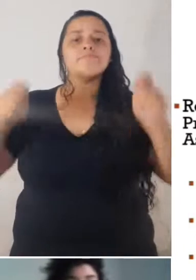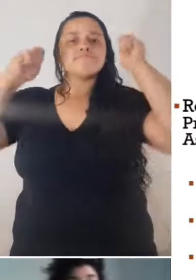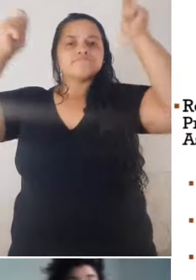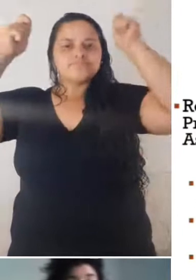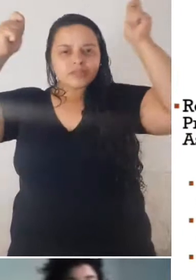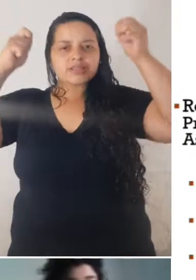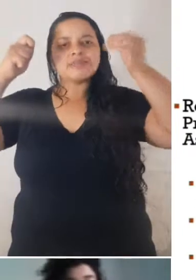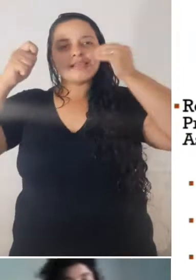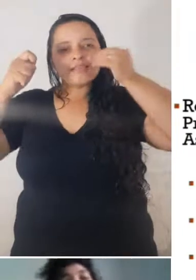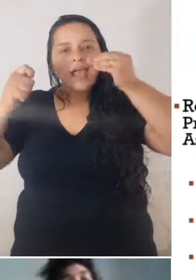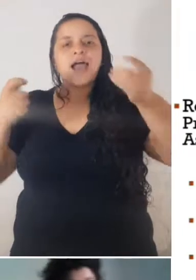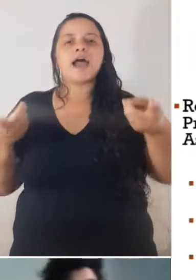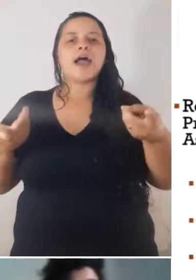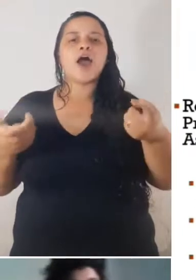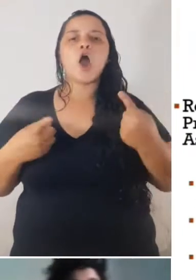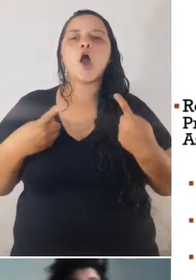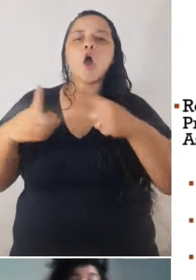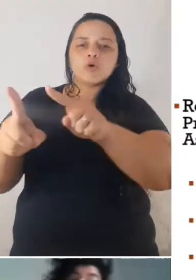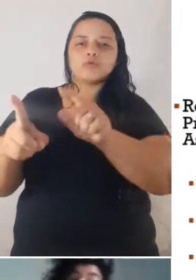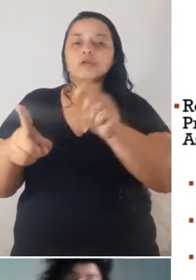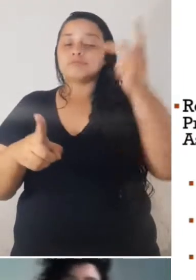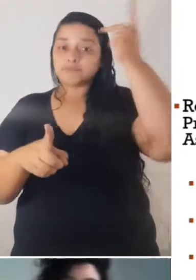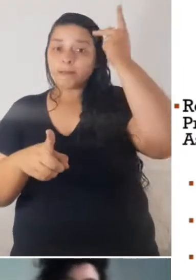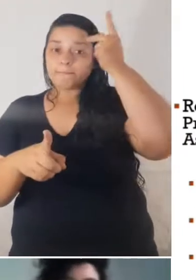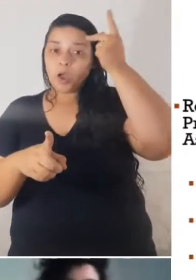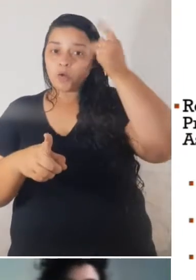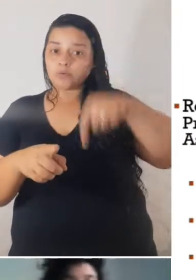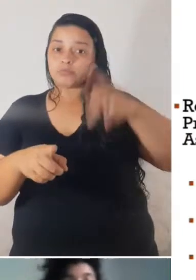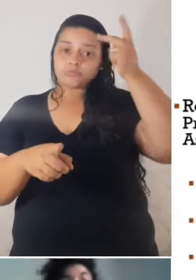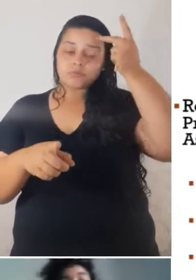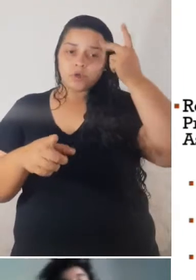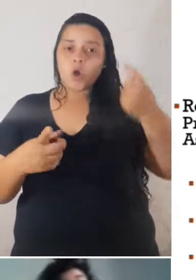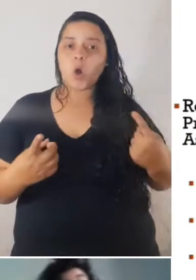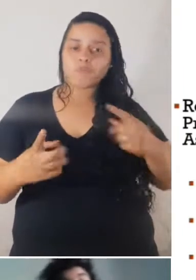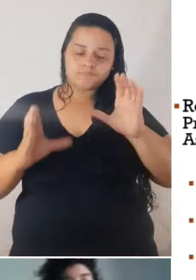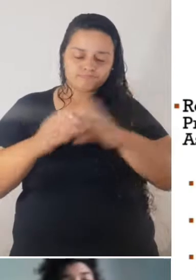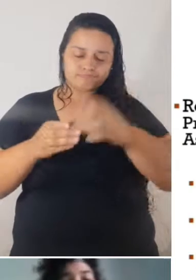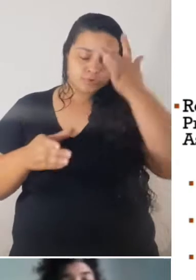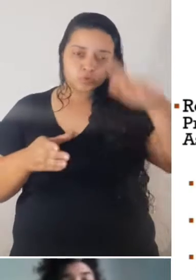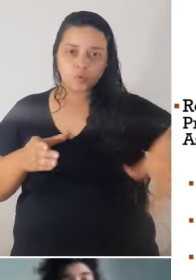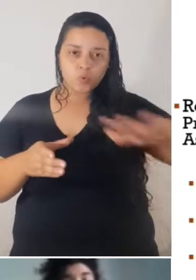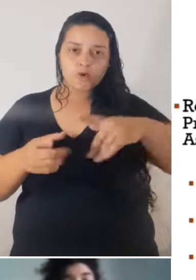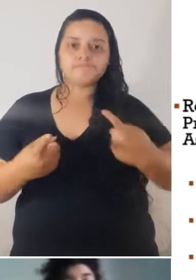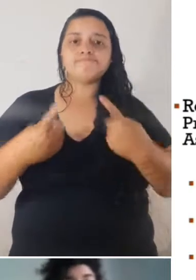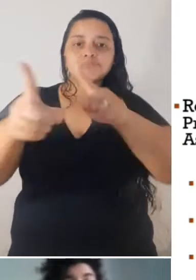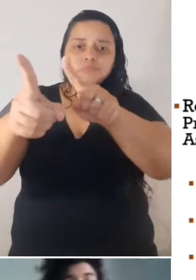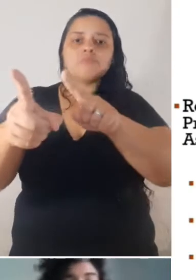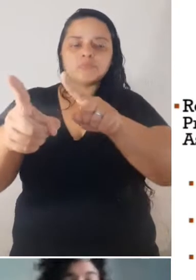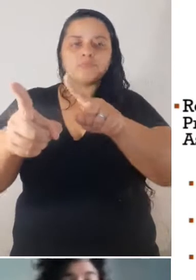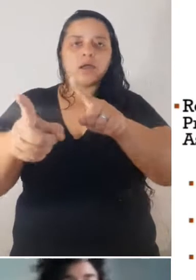promover um levante organizado pelos opositores paulistas, pressionando para a instituição de uma